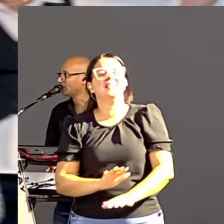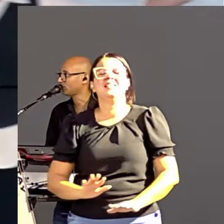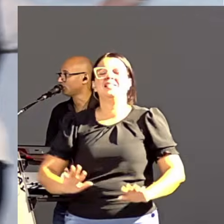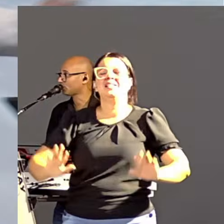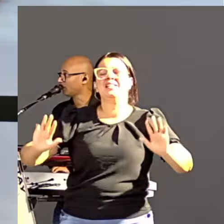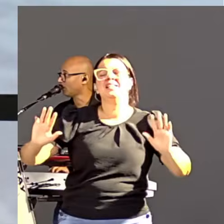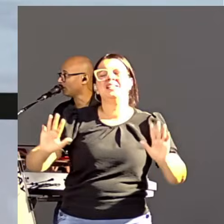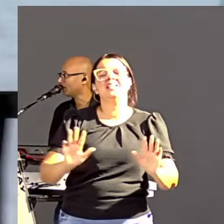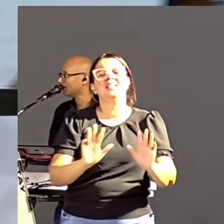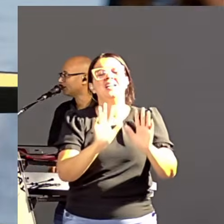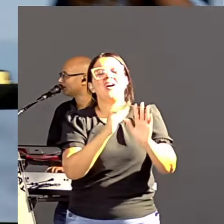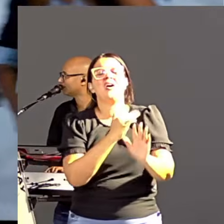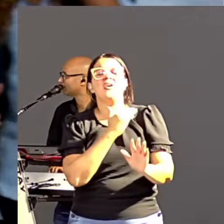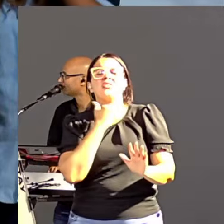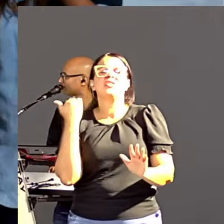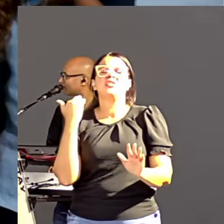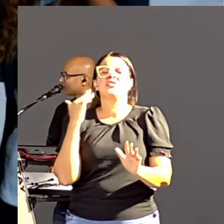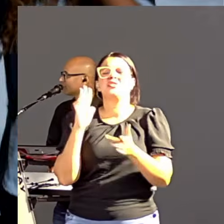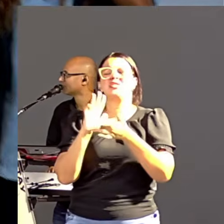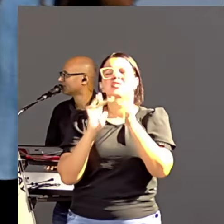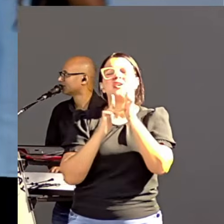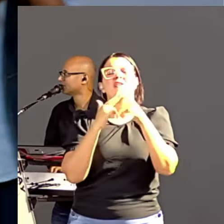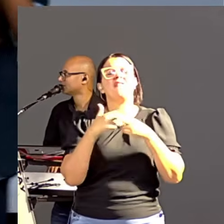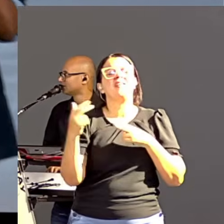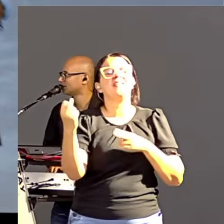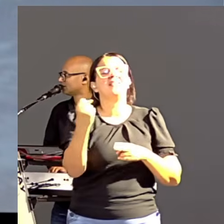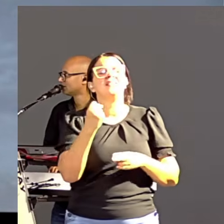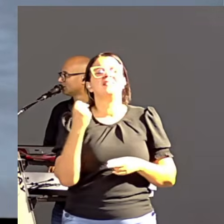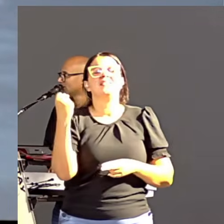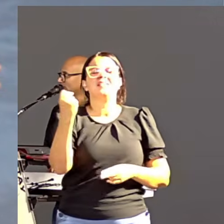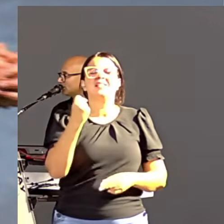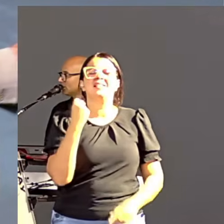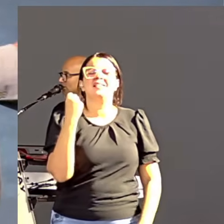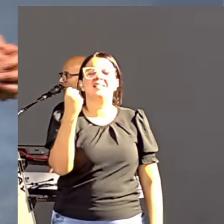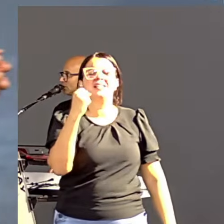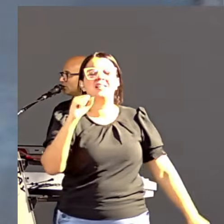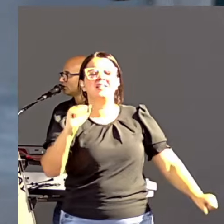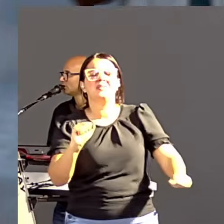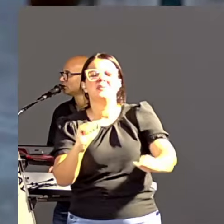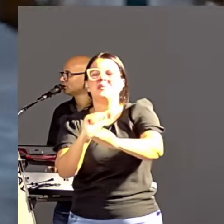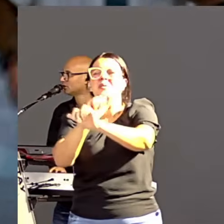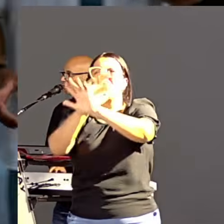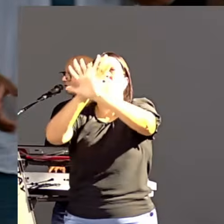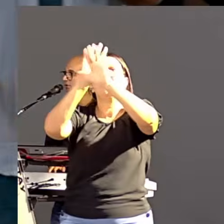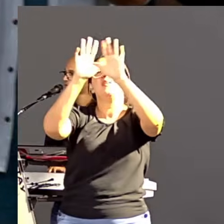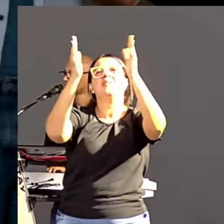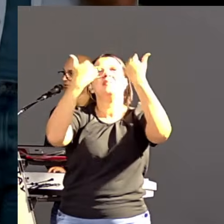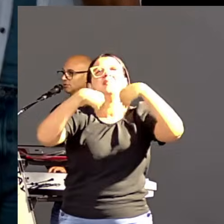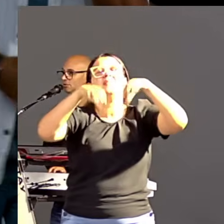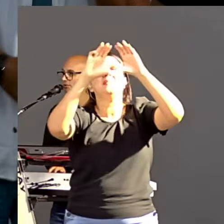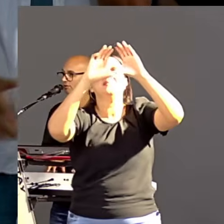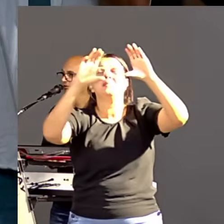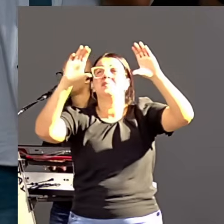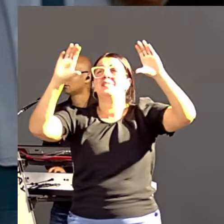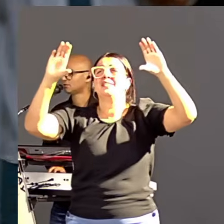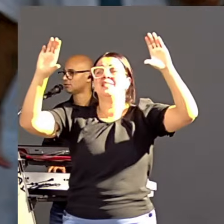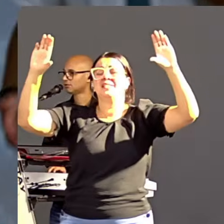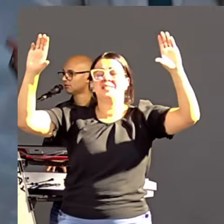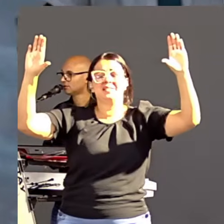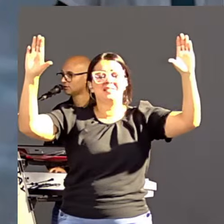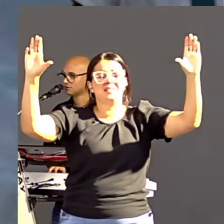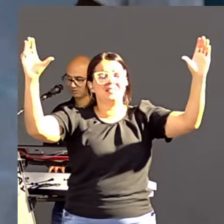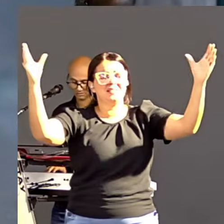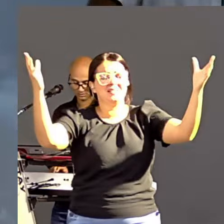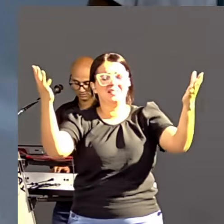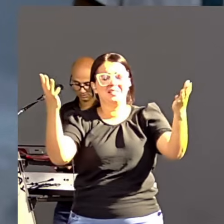Sobre a morte já venceu, a sua glória o céu encheu. Nada irá